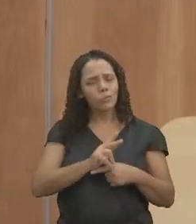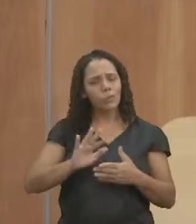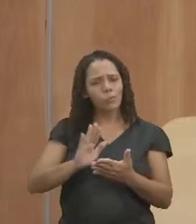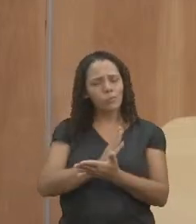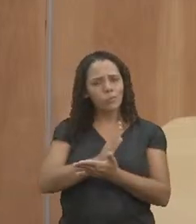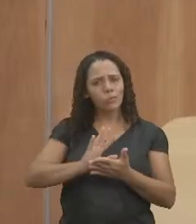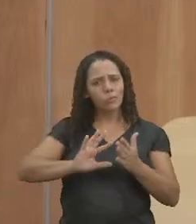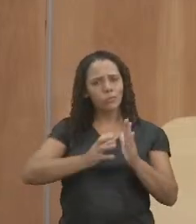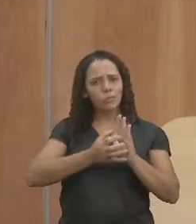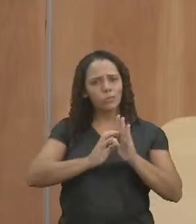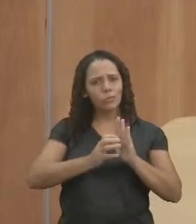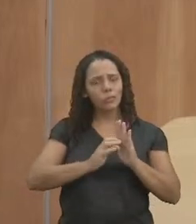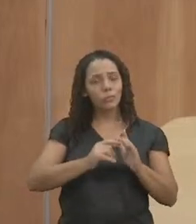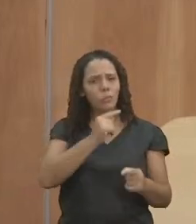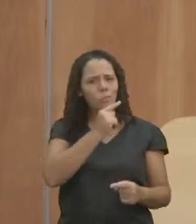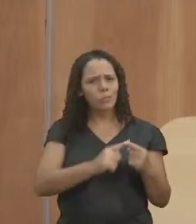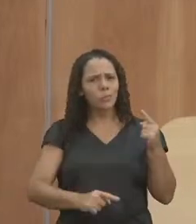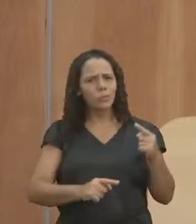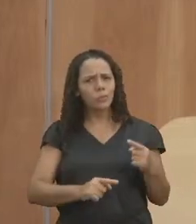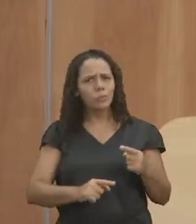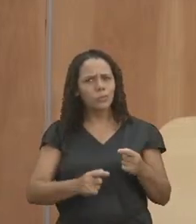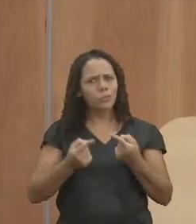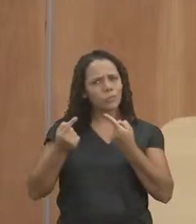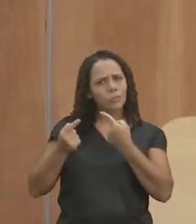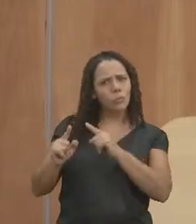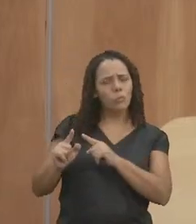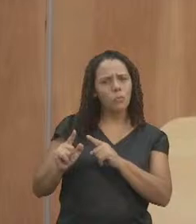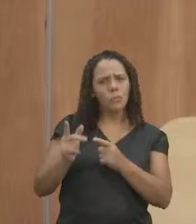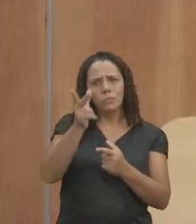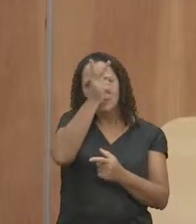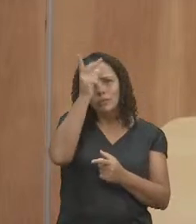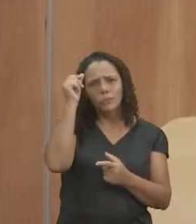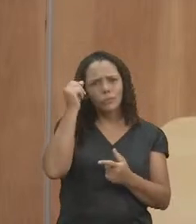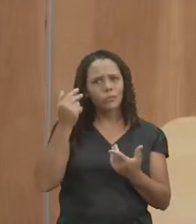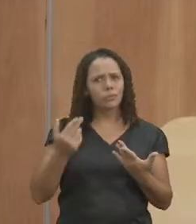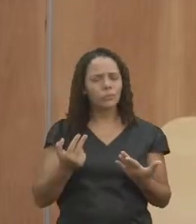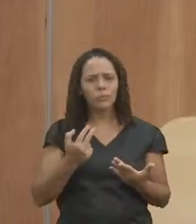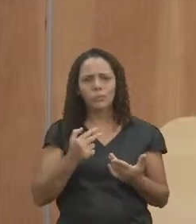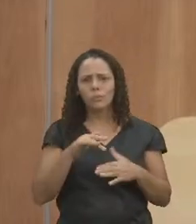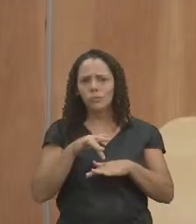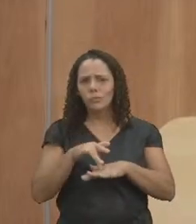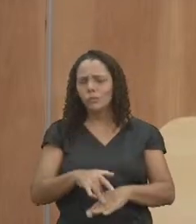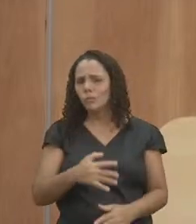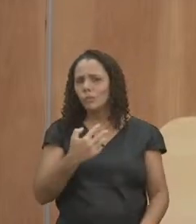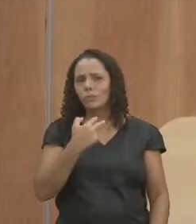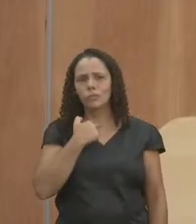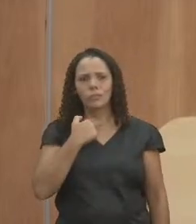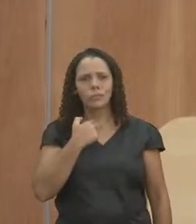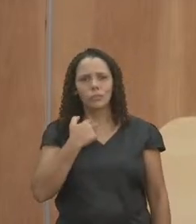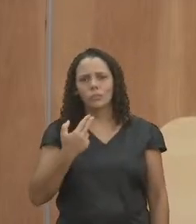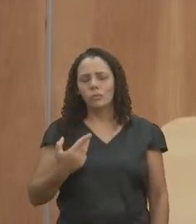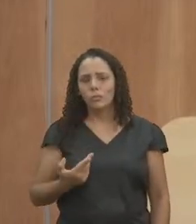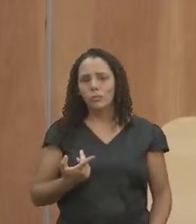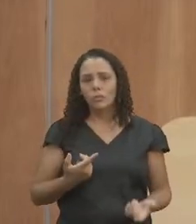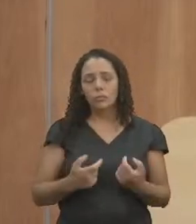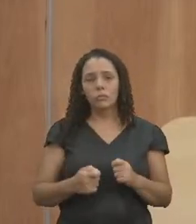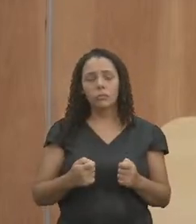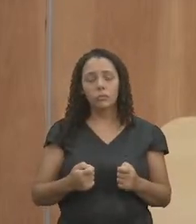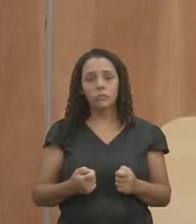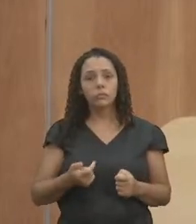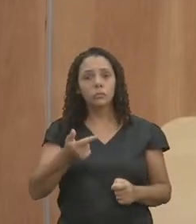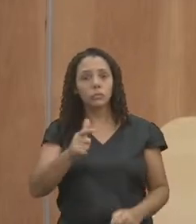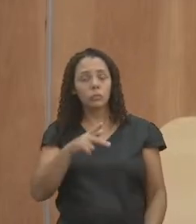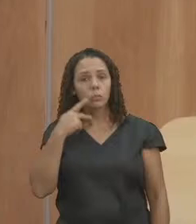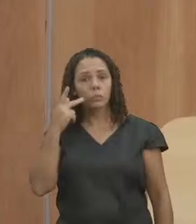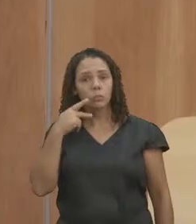vídeos criticando a administração. E tem que engolir a seco isso. Isso é absurdo, isso não pode acontecer. Isso tem que ter, mais uma vez, os vereadores